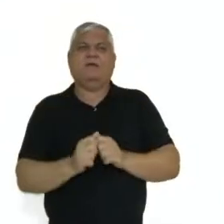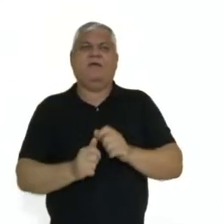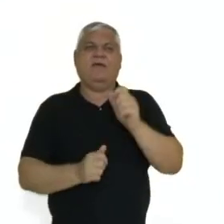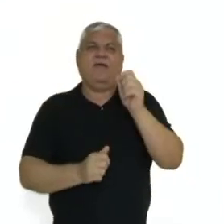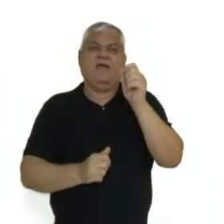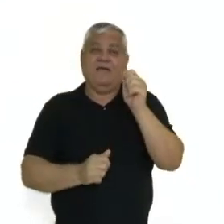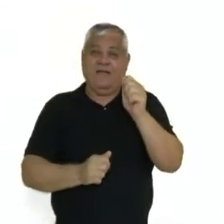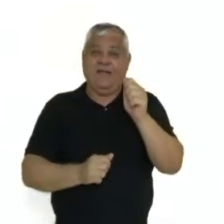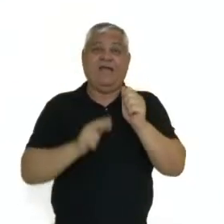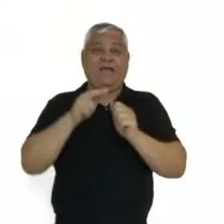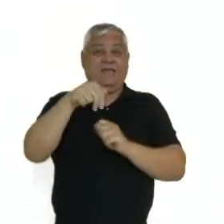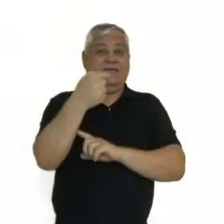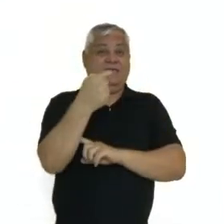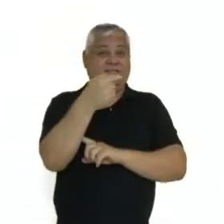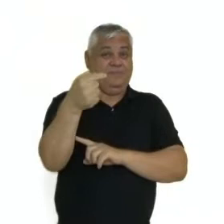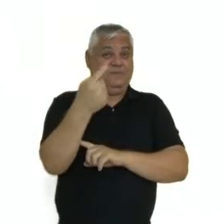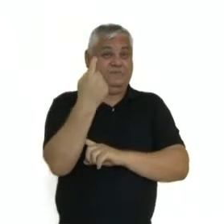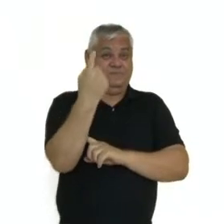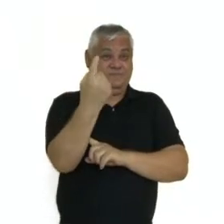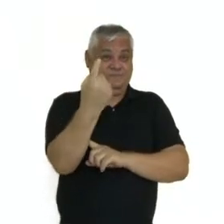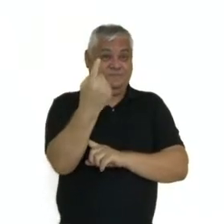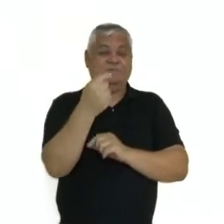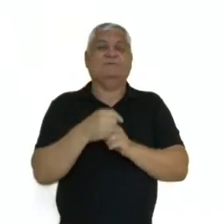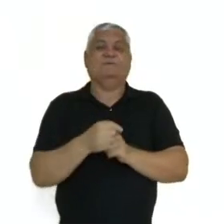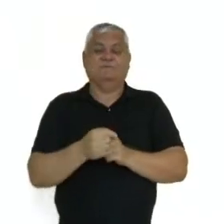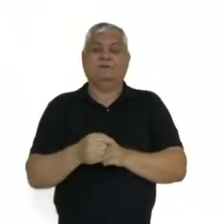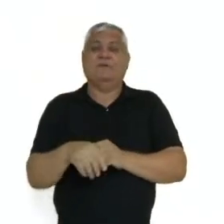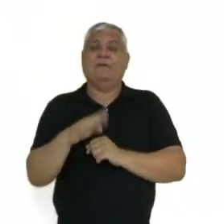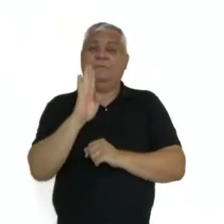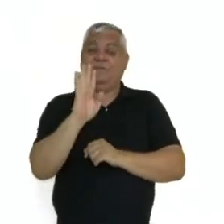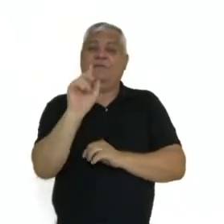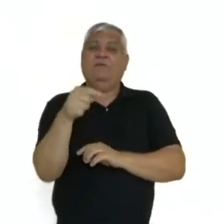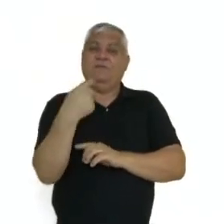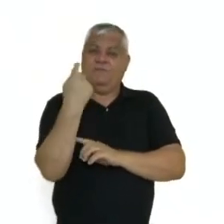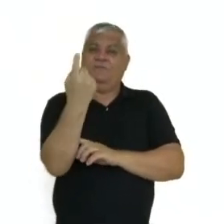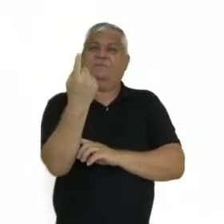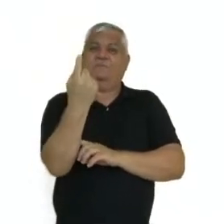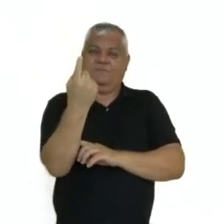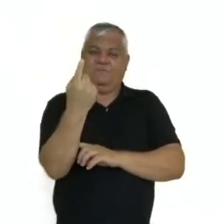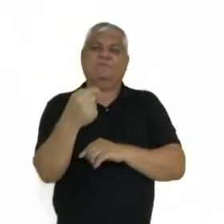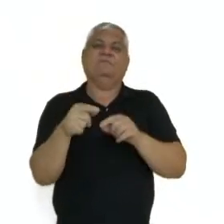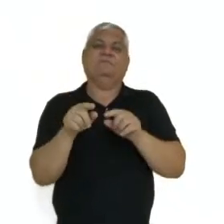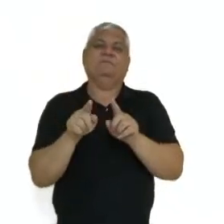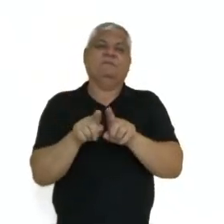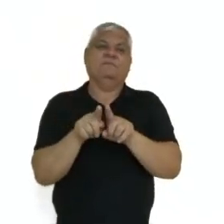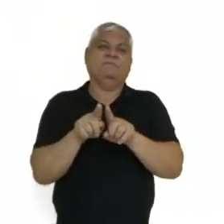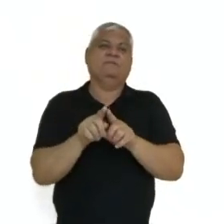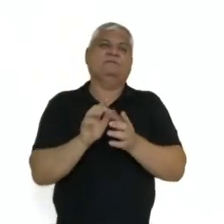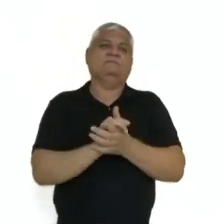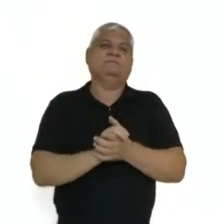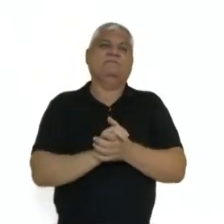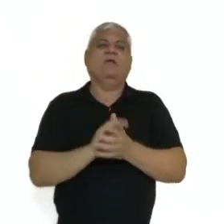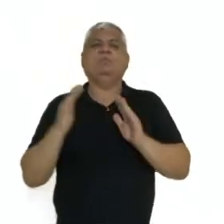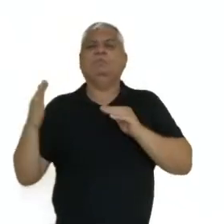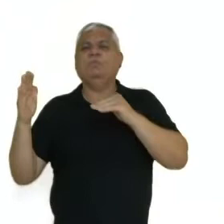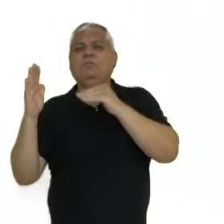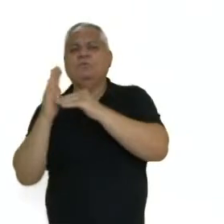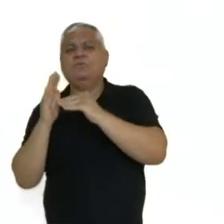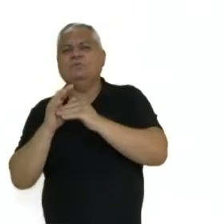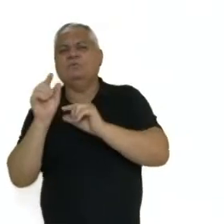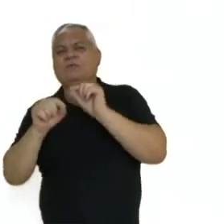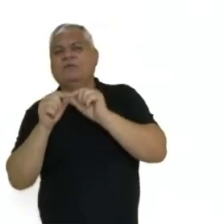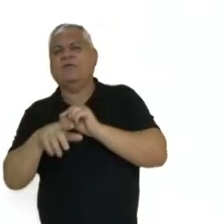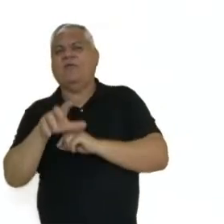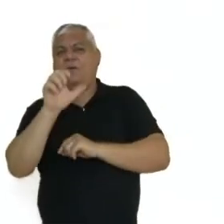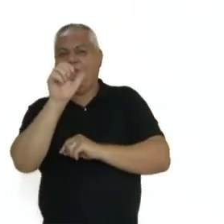primeiro termo começa com o número meu expoente aonde é indicado eu e o meu de zero quando eu chego no final